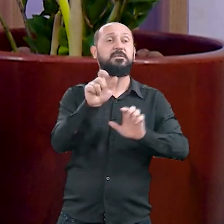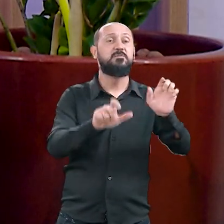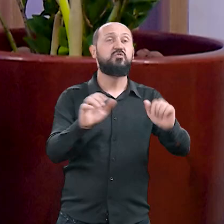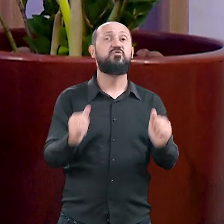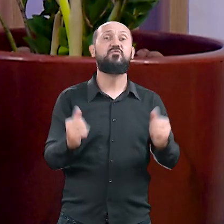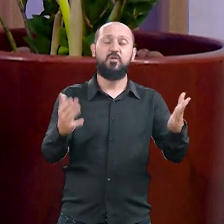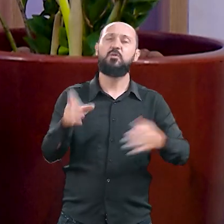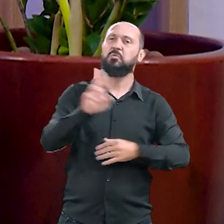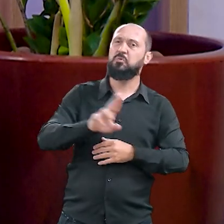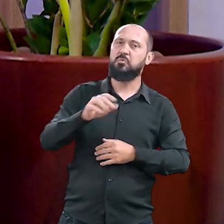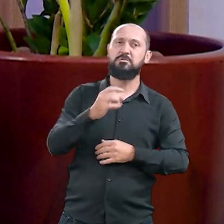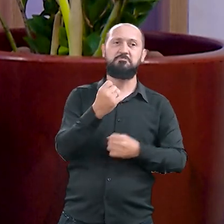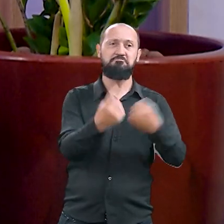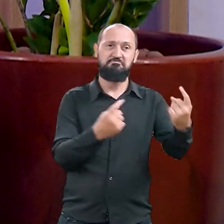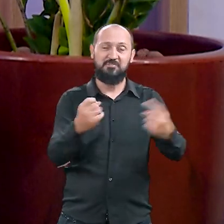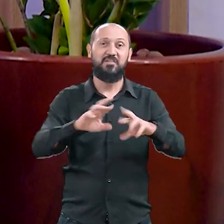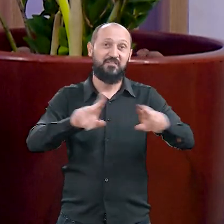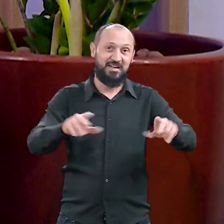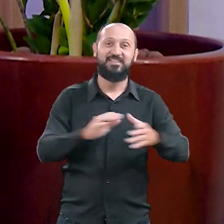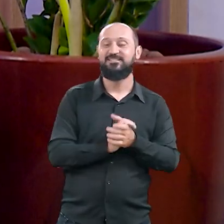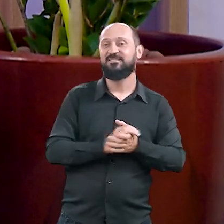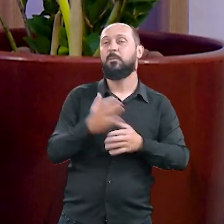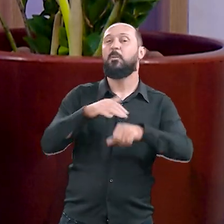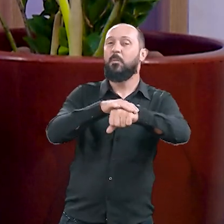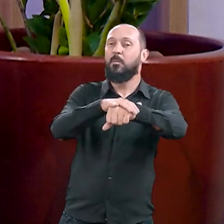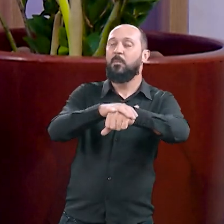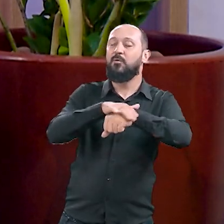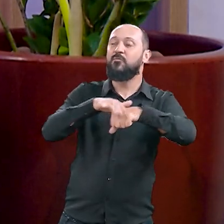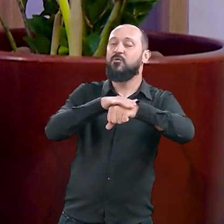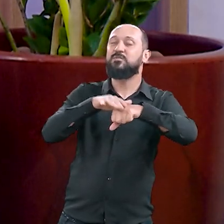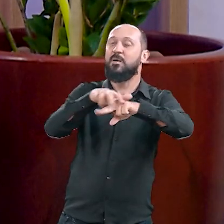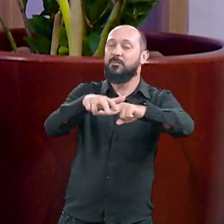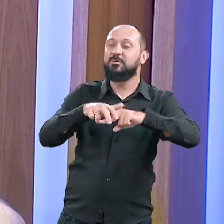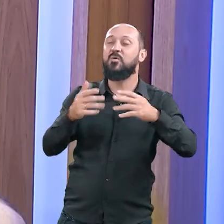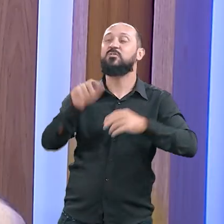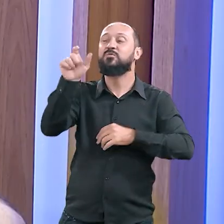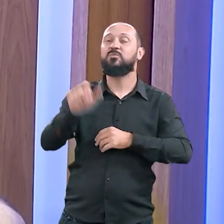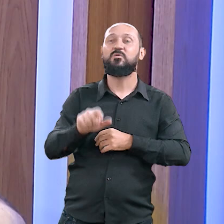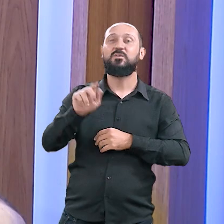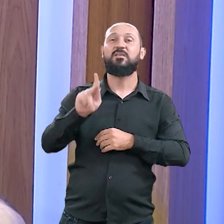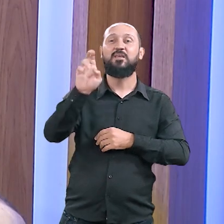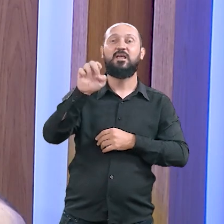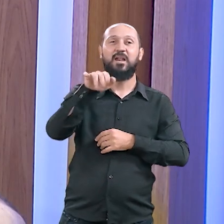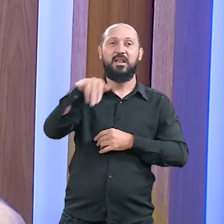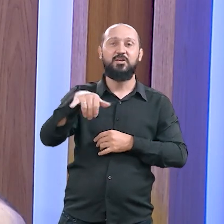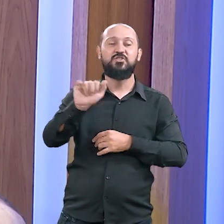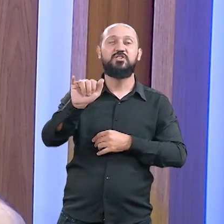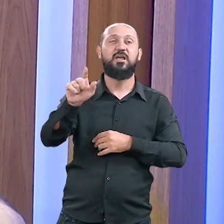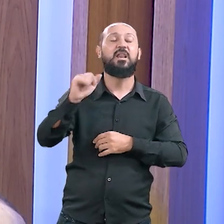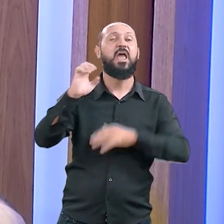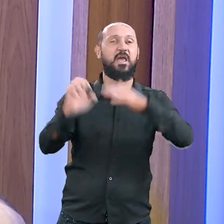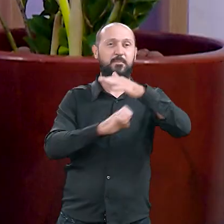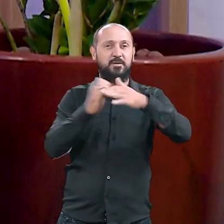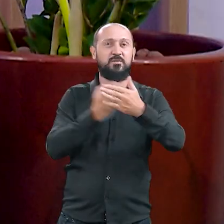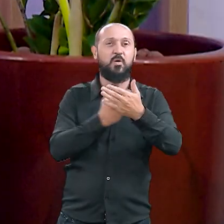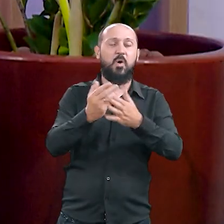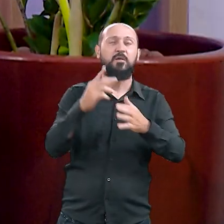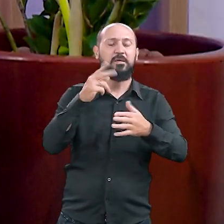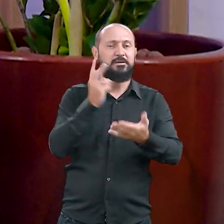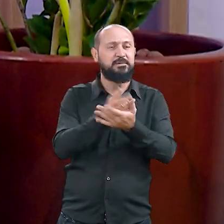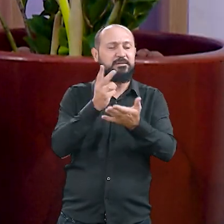Olá, programa Perspectiva no Ar, sempre tratando de temas atuais, relevantes e de interesse da sociedade. E como a gente